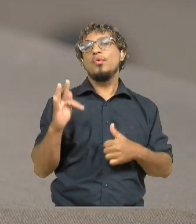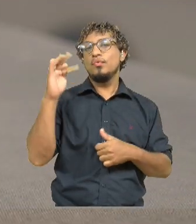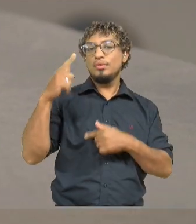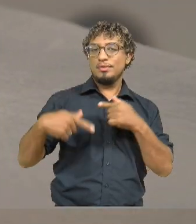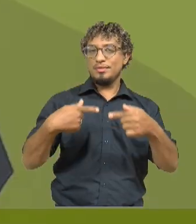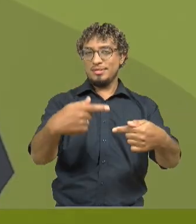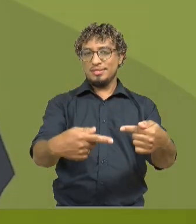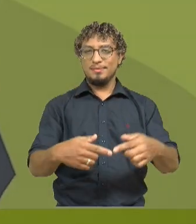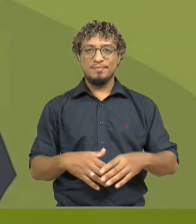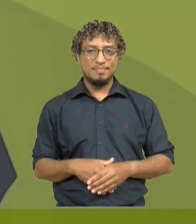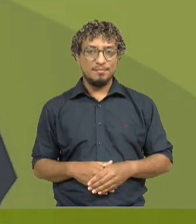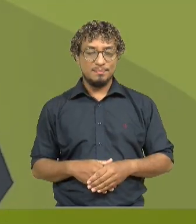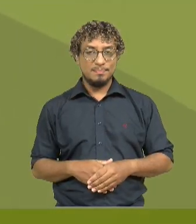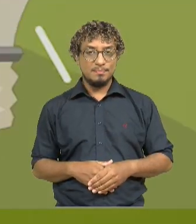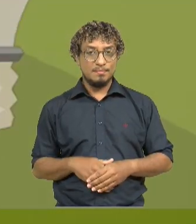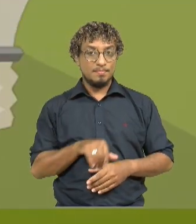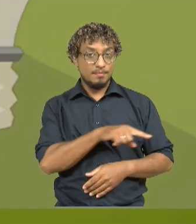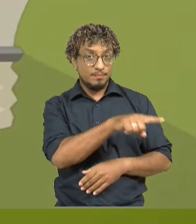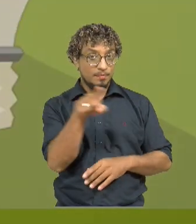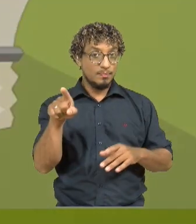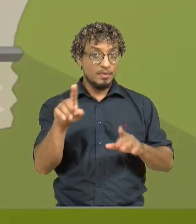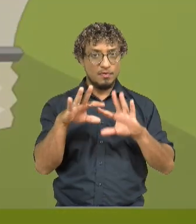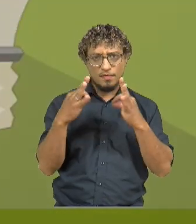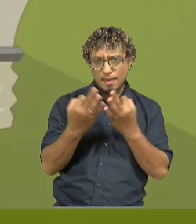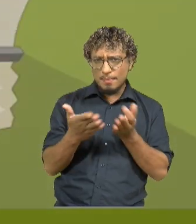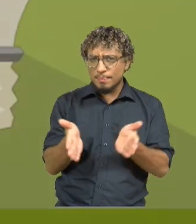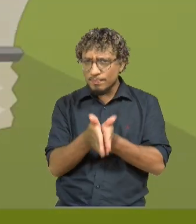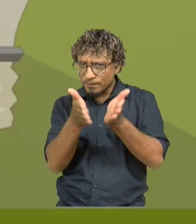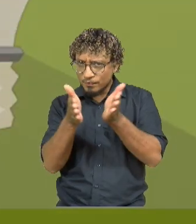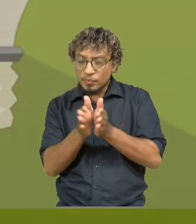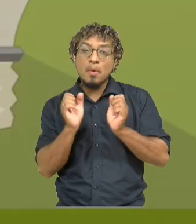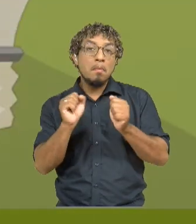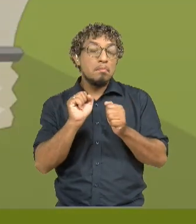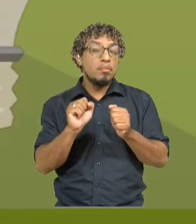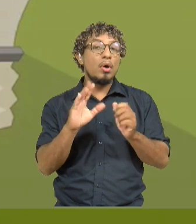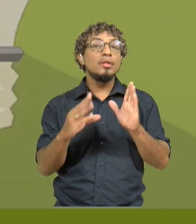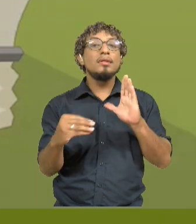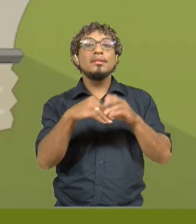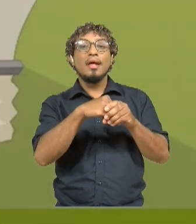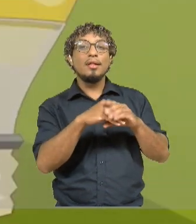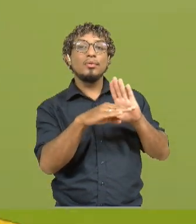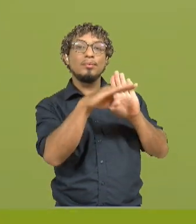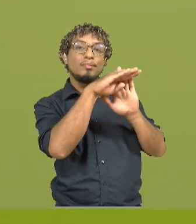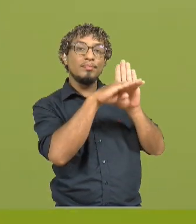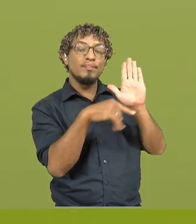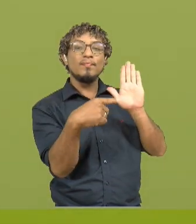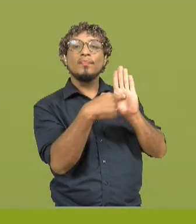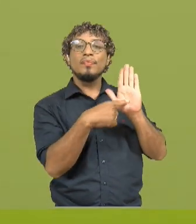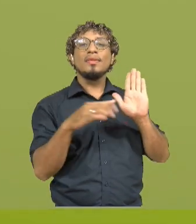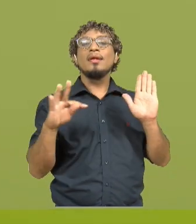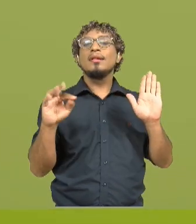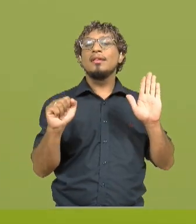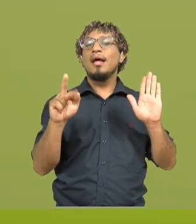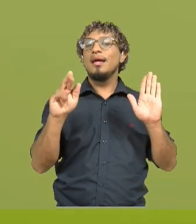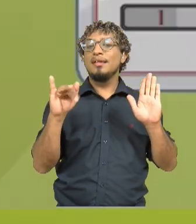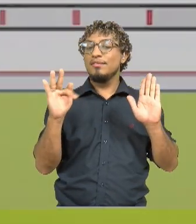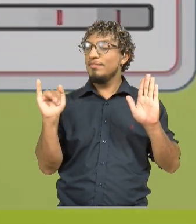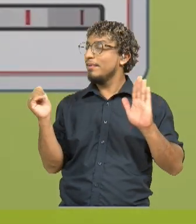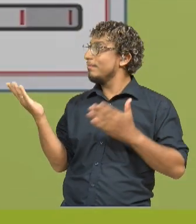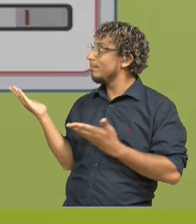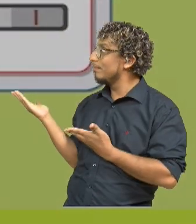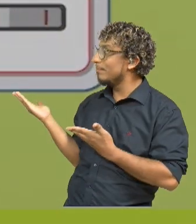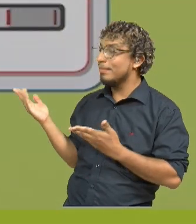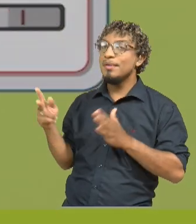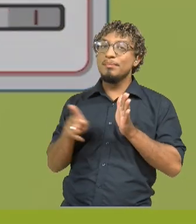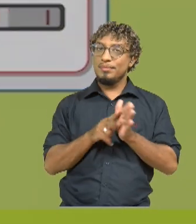próximas gerações. E para as famílias de baixa renda, fica a opção ainda de fazer parte do programa Tarifa Social de Energia,